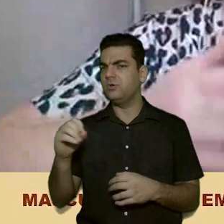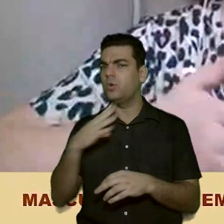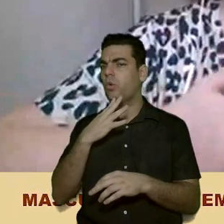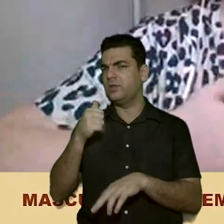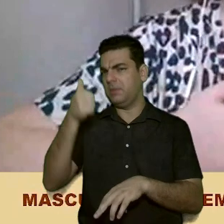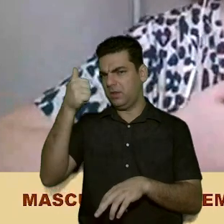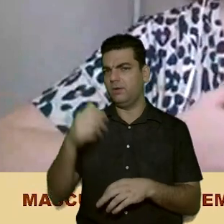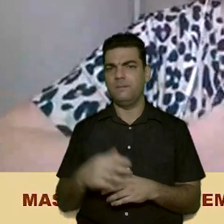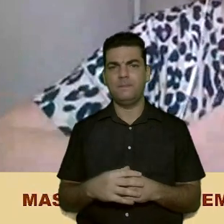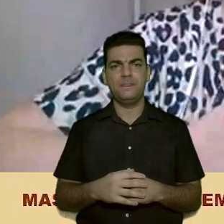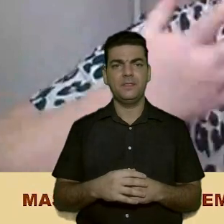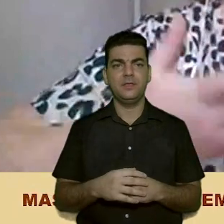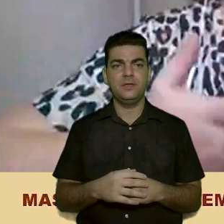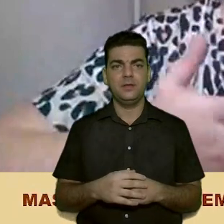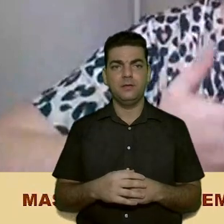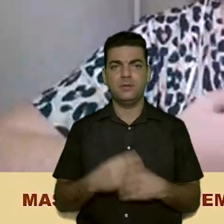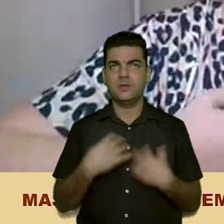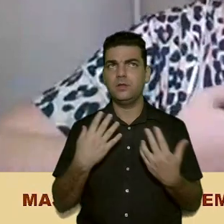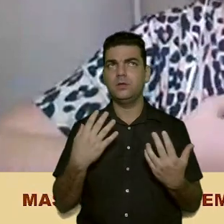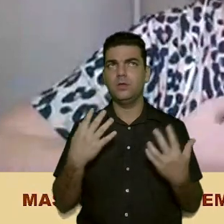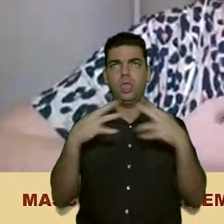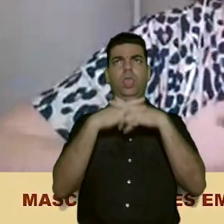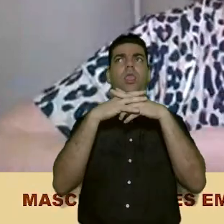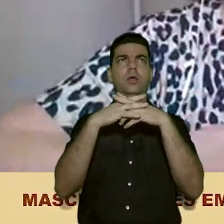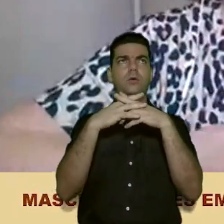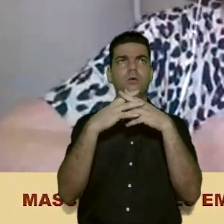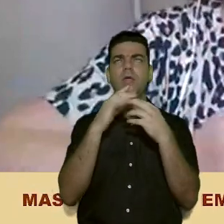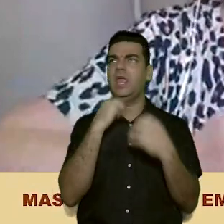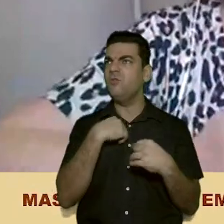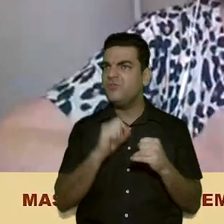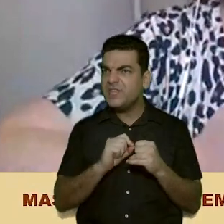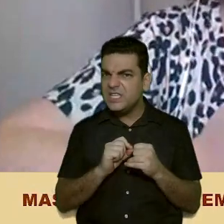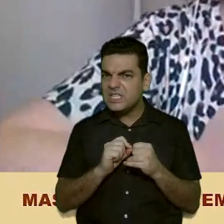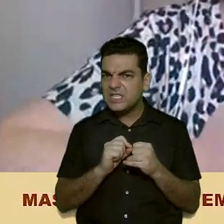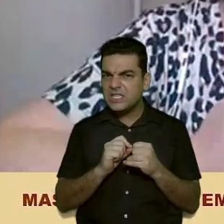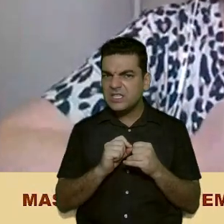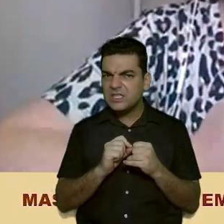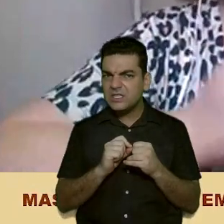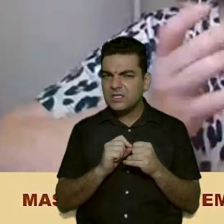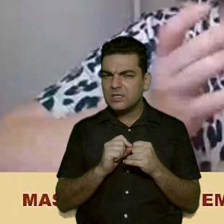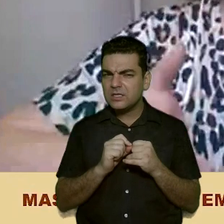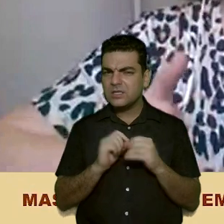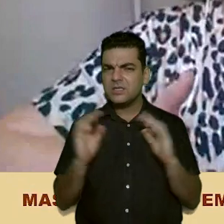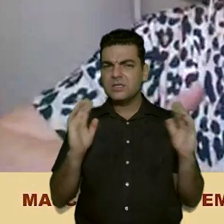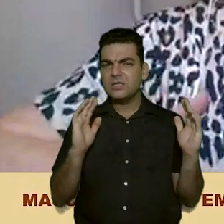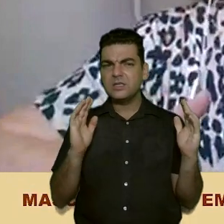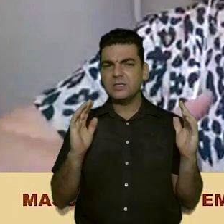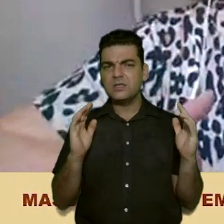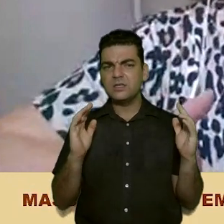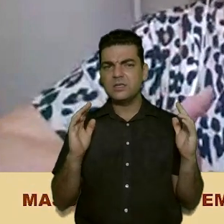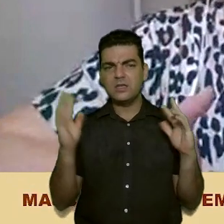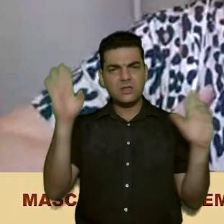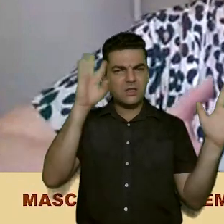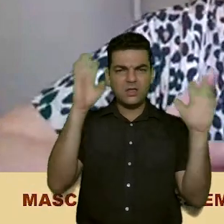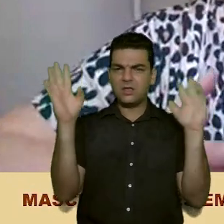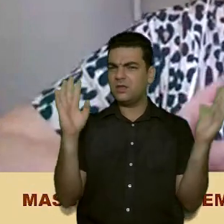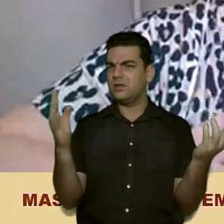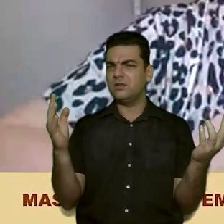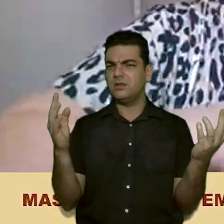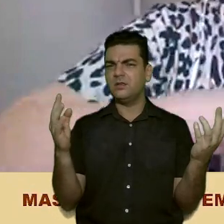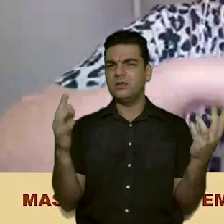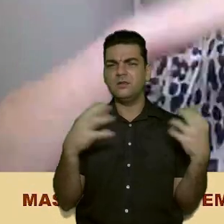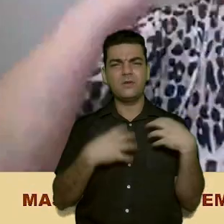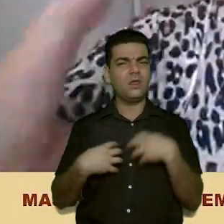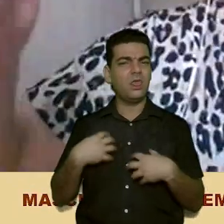nem saber que era um estupro, acho que o Cláudio até pode falar disso até muito melhor que eu, deve dar um bug, né?